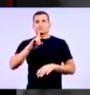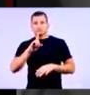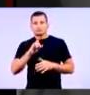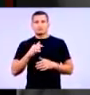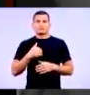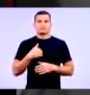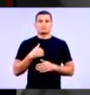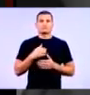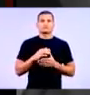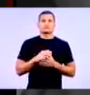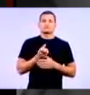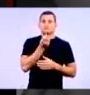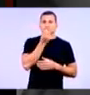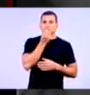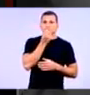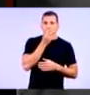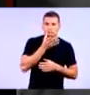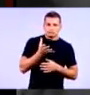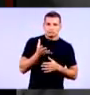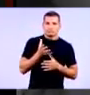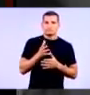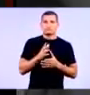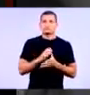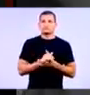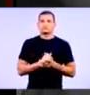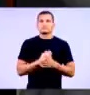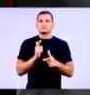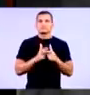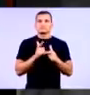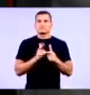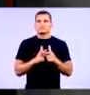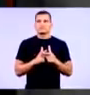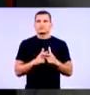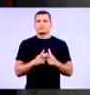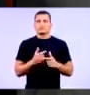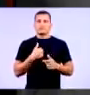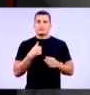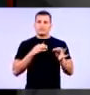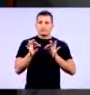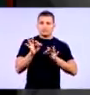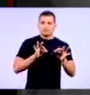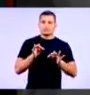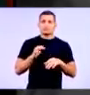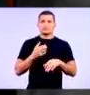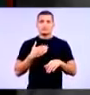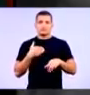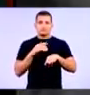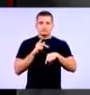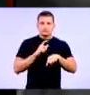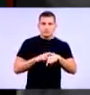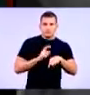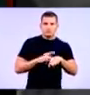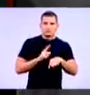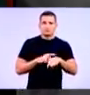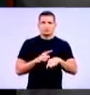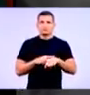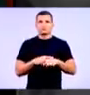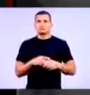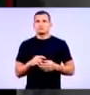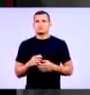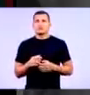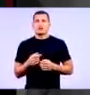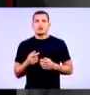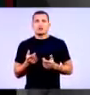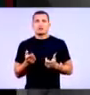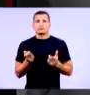mim muito boa pelo fato de eu mesmo organizar o meu tempo, ter